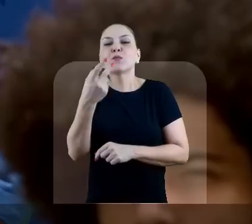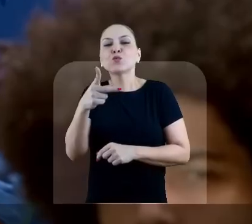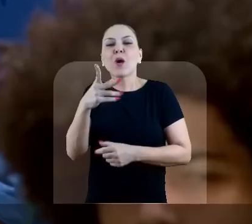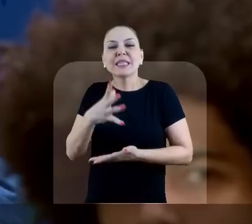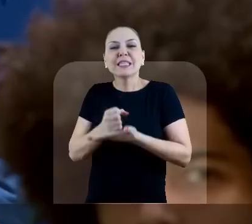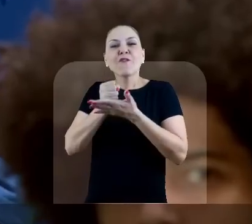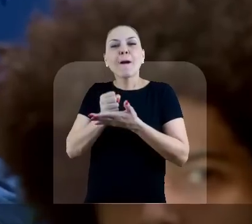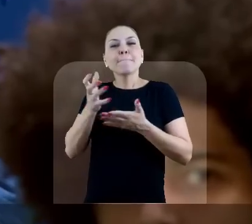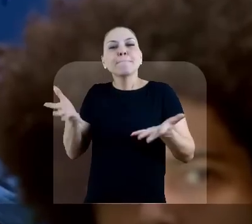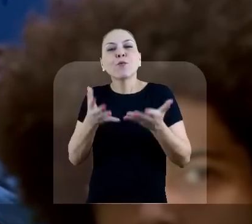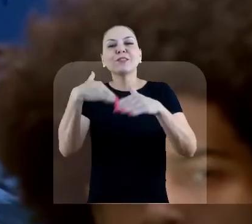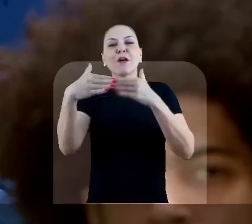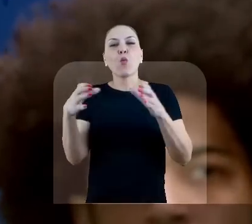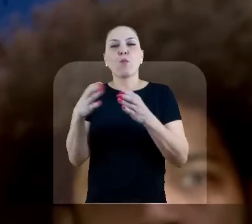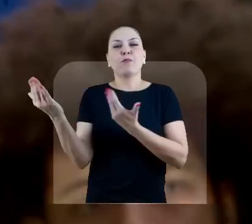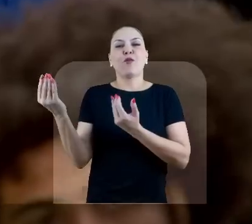seguir?